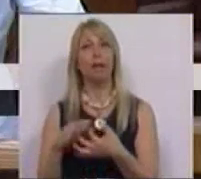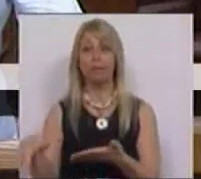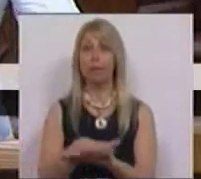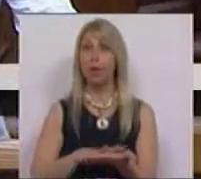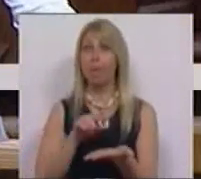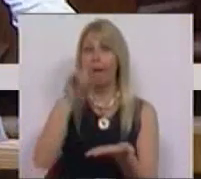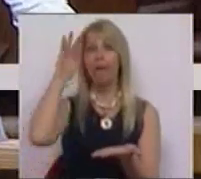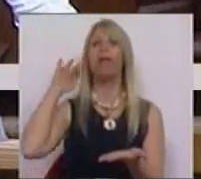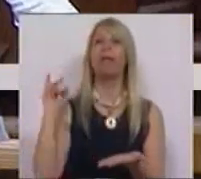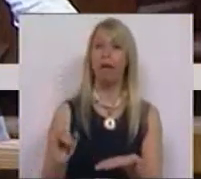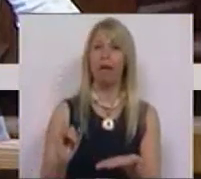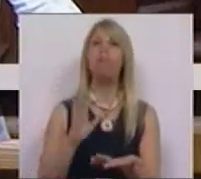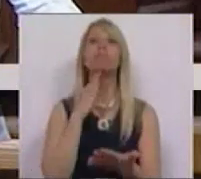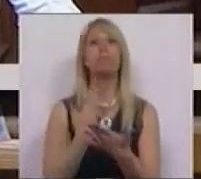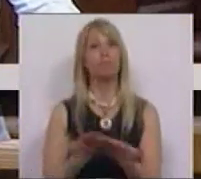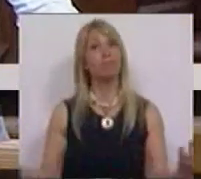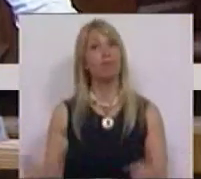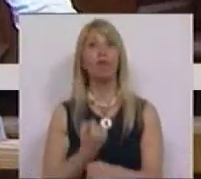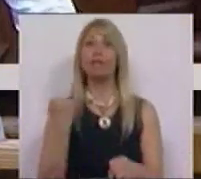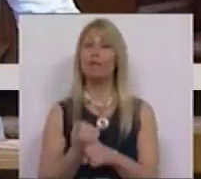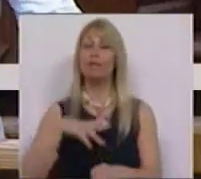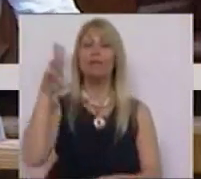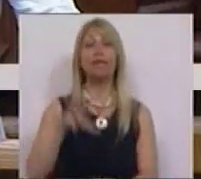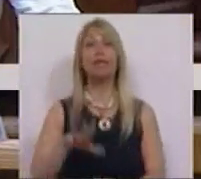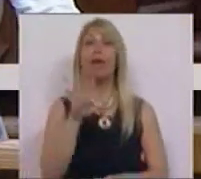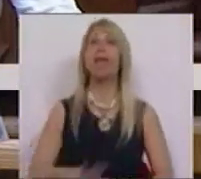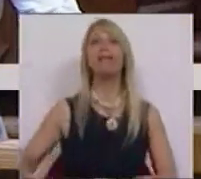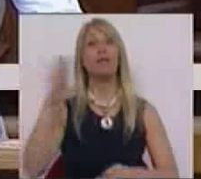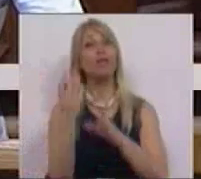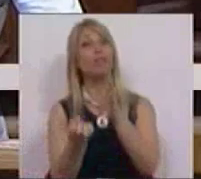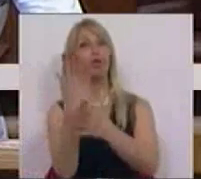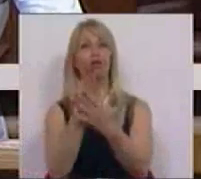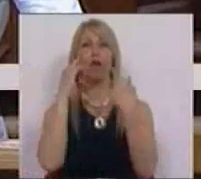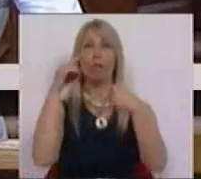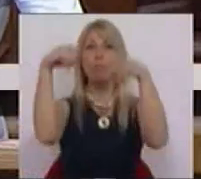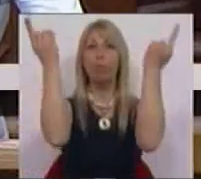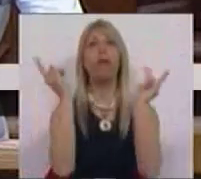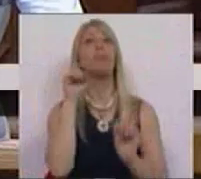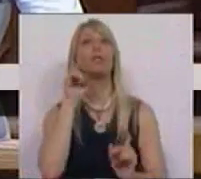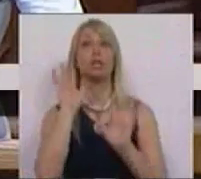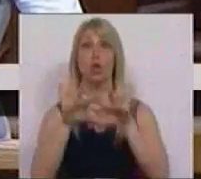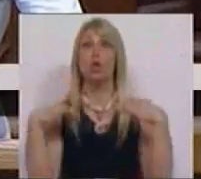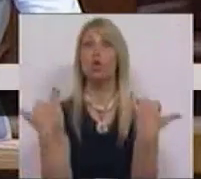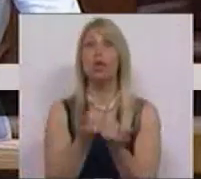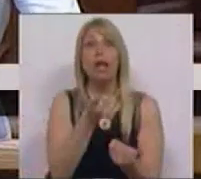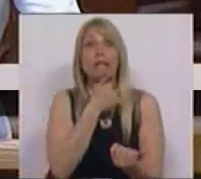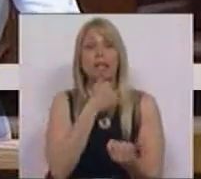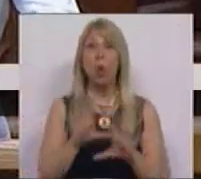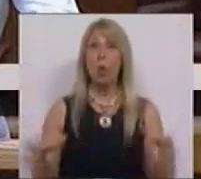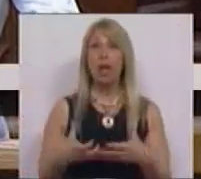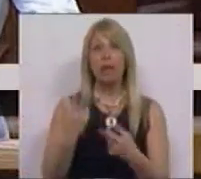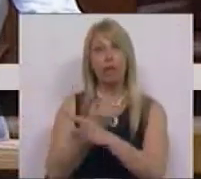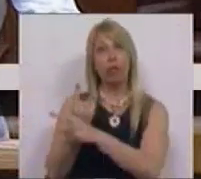nessa ideia, construiu o Serviço Nacional de Saúde, construiu a escola pública, a proteção social, a decisão coletiva sobre os bens